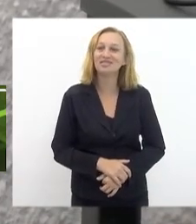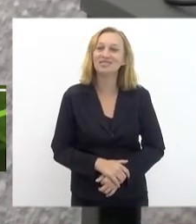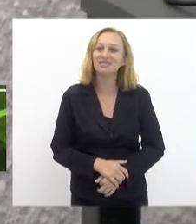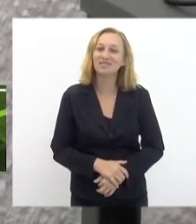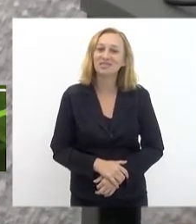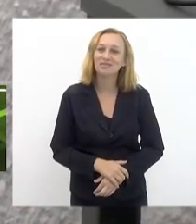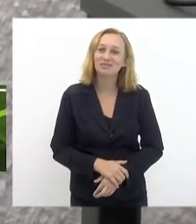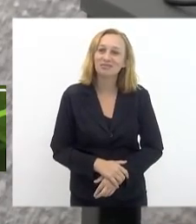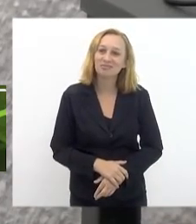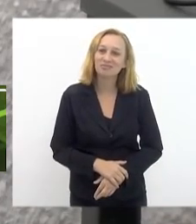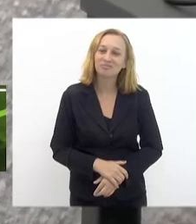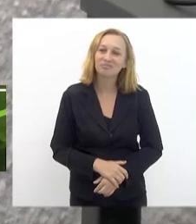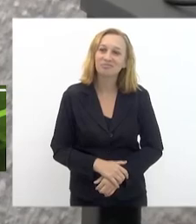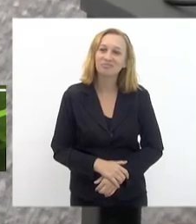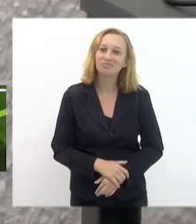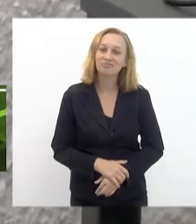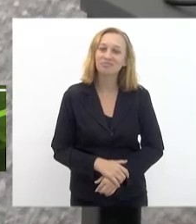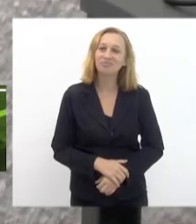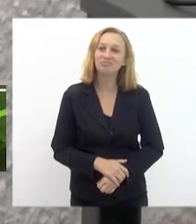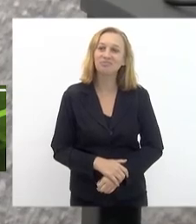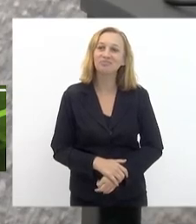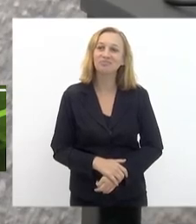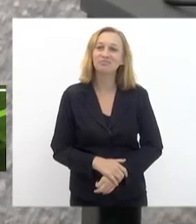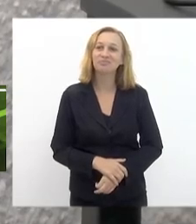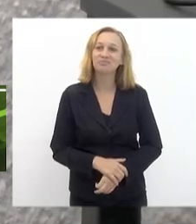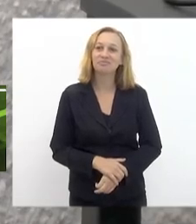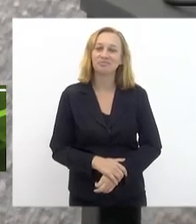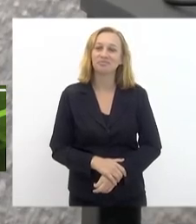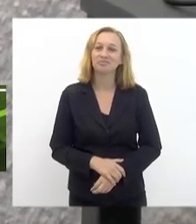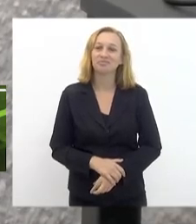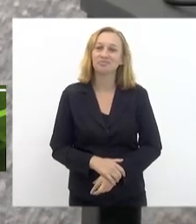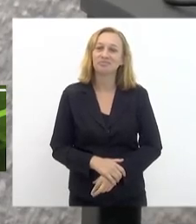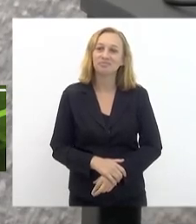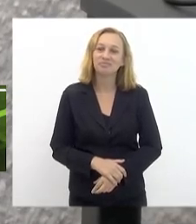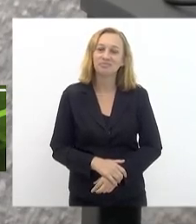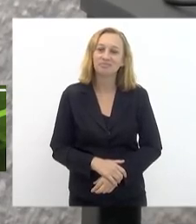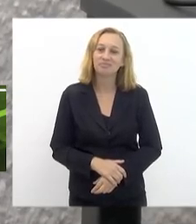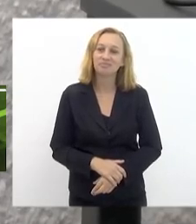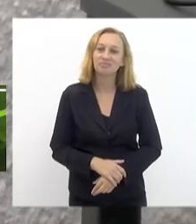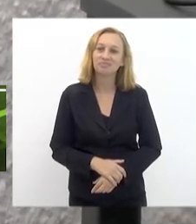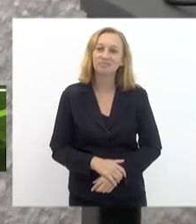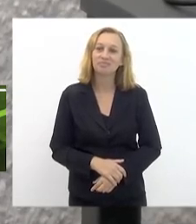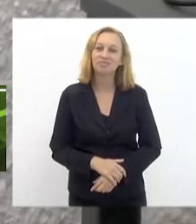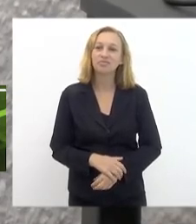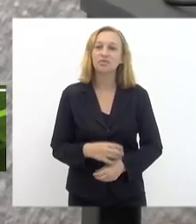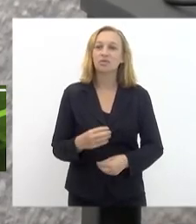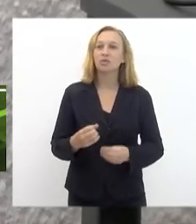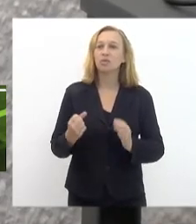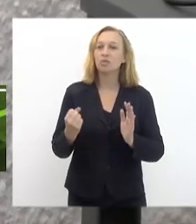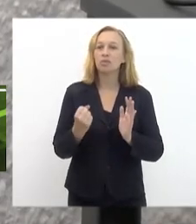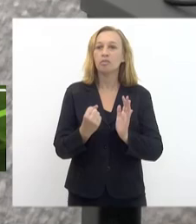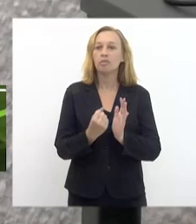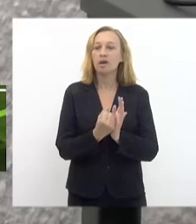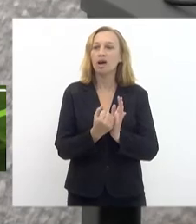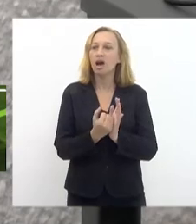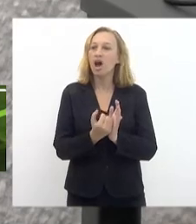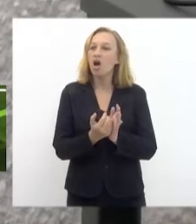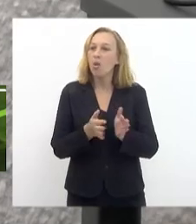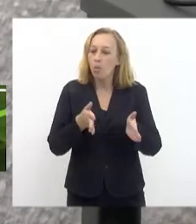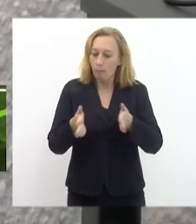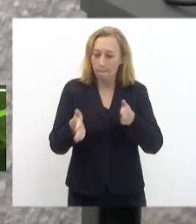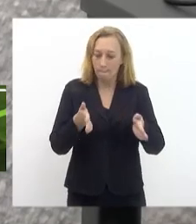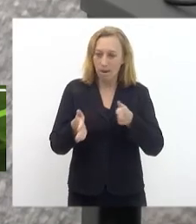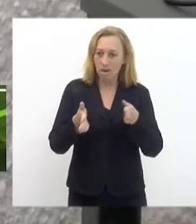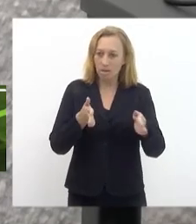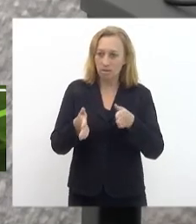em relação e até em relação ao pacto e é como pacto ele foi construído o prazo é